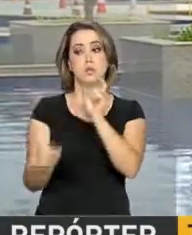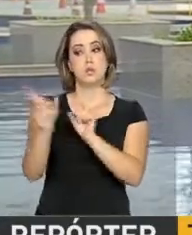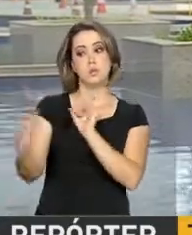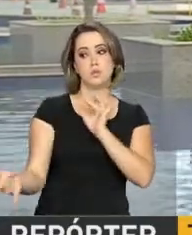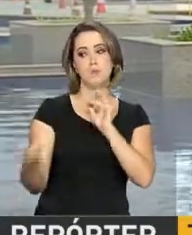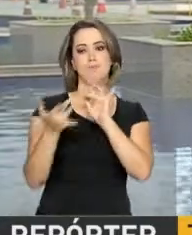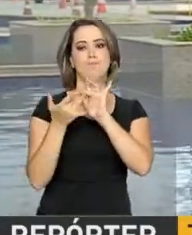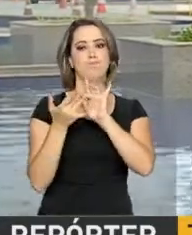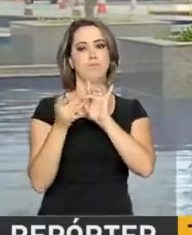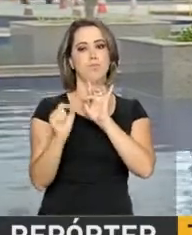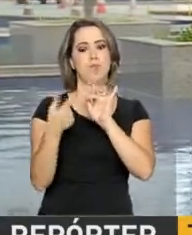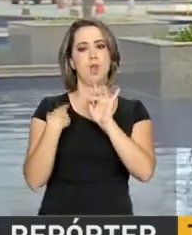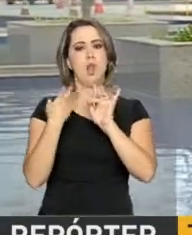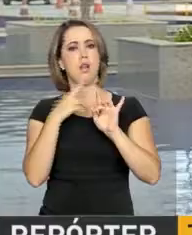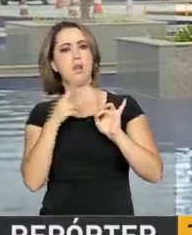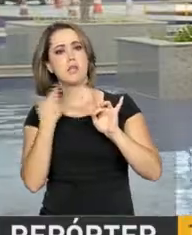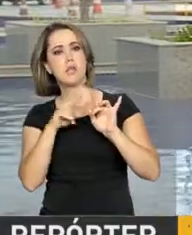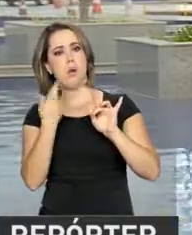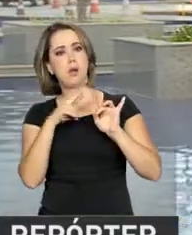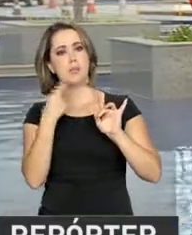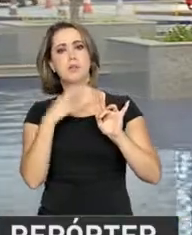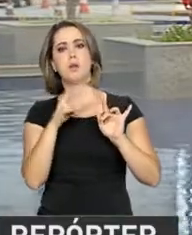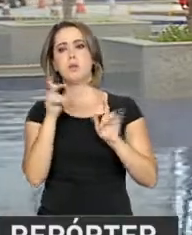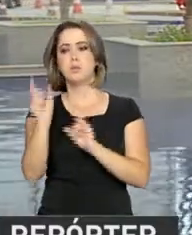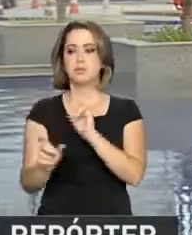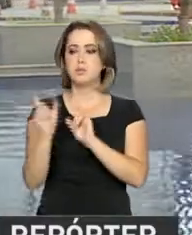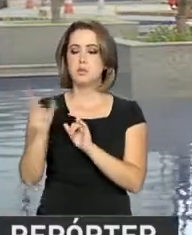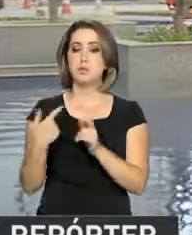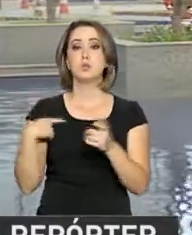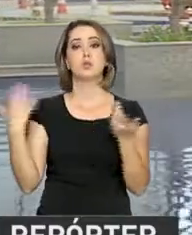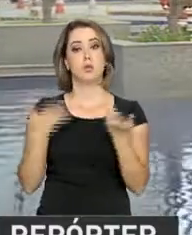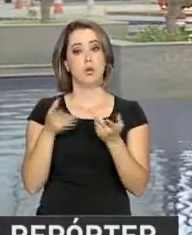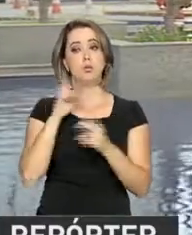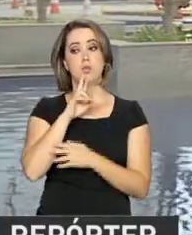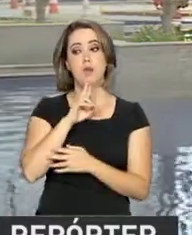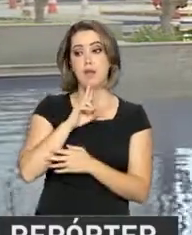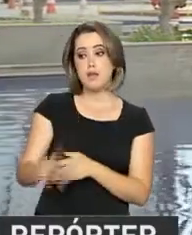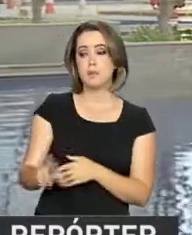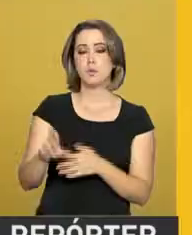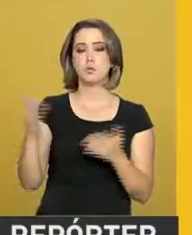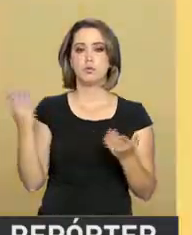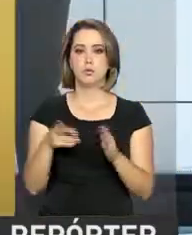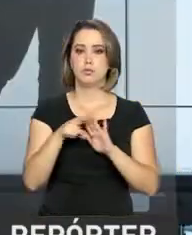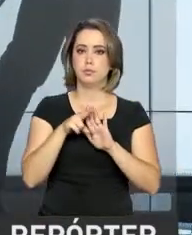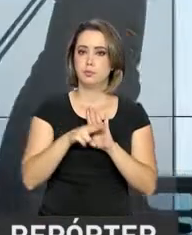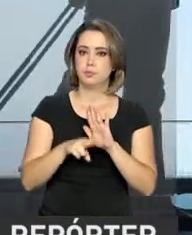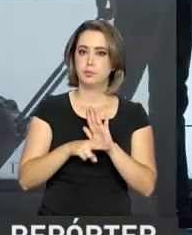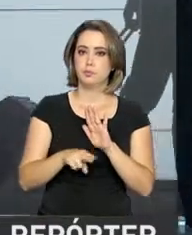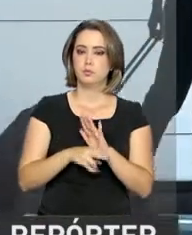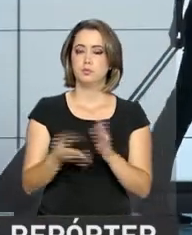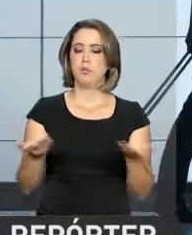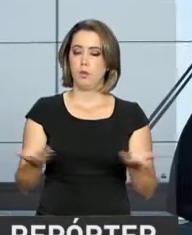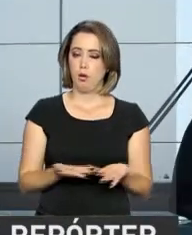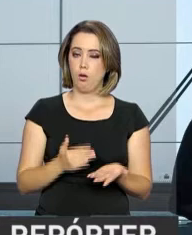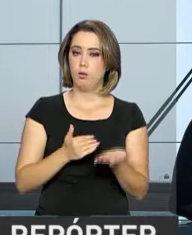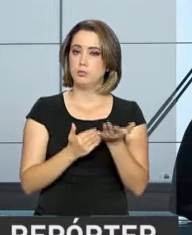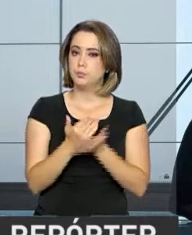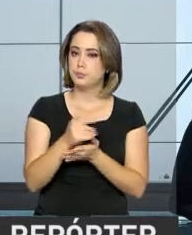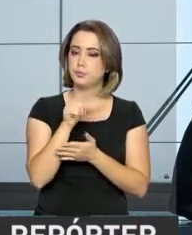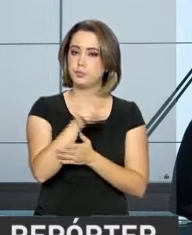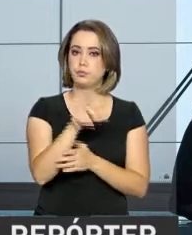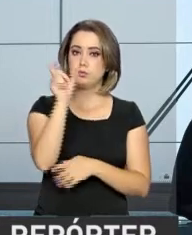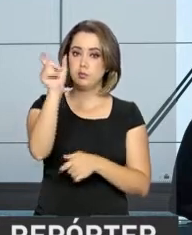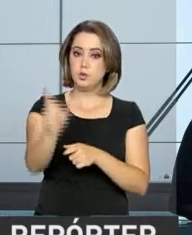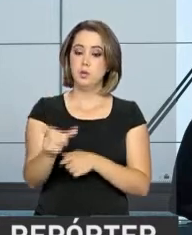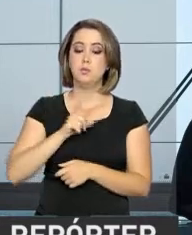para reclamações recebendo ao longo dos anos não tendo respondido agora essa norma a partir de agora é o passageiro